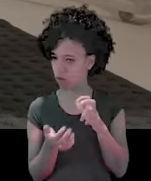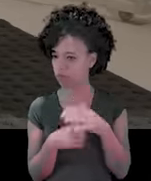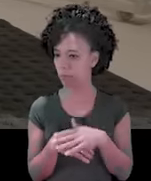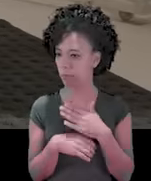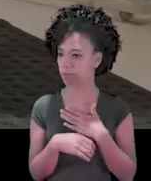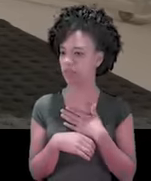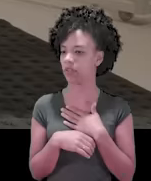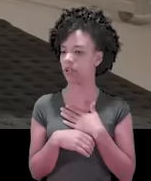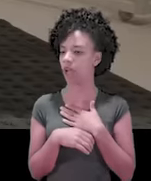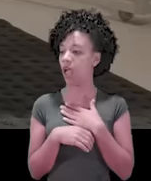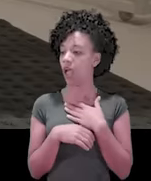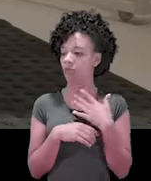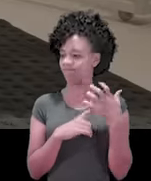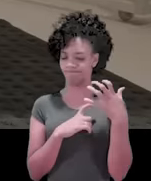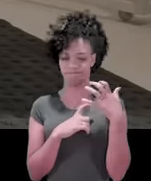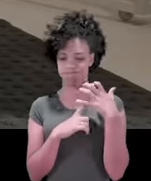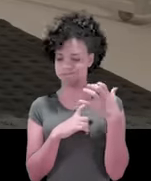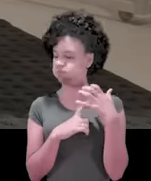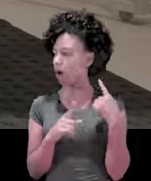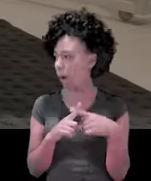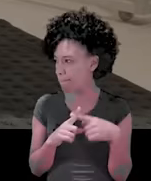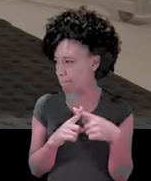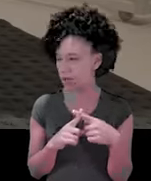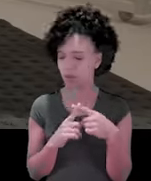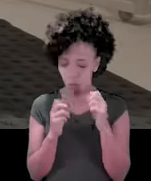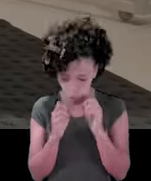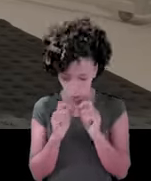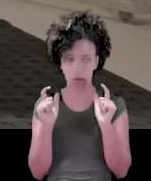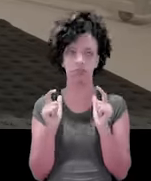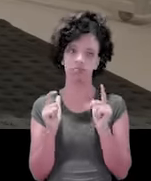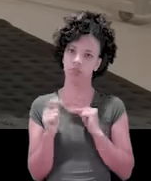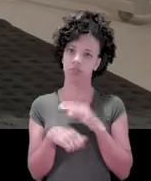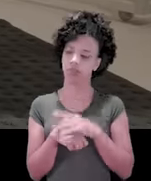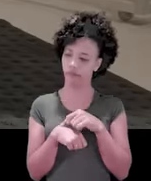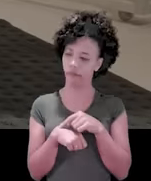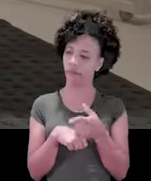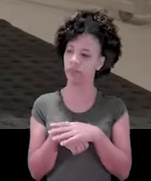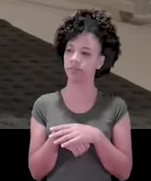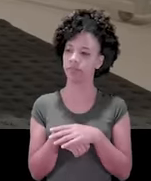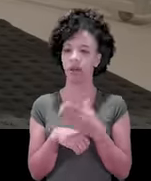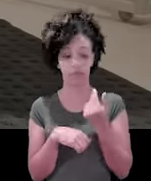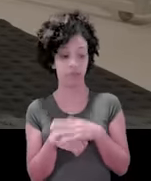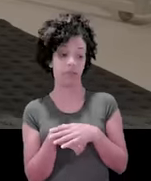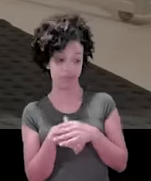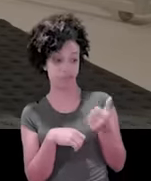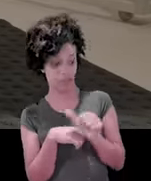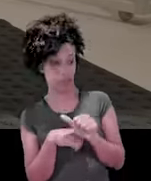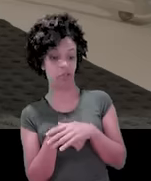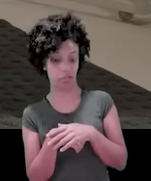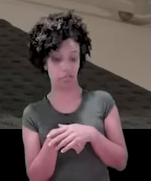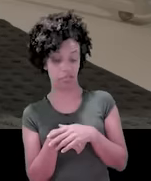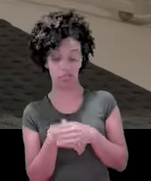para mim a lançamento EA morte mal retorna que eu acordo minha mente assim pô Acordou tarde hein aí eu vou comentar comendo